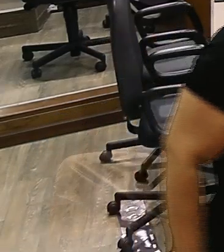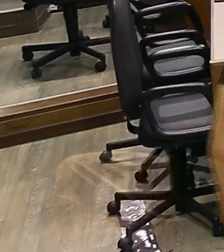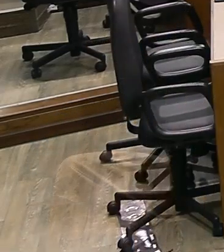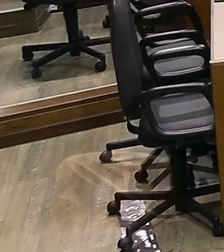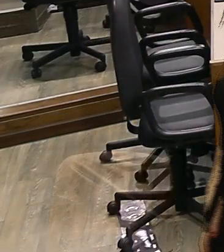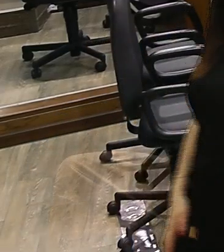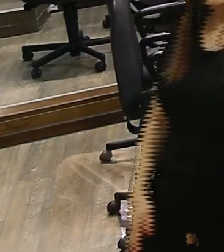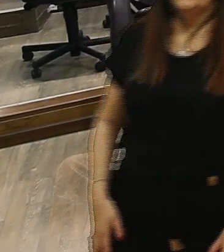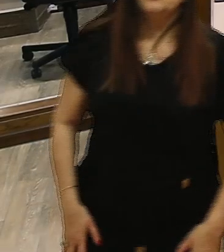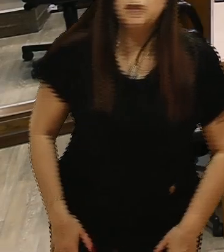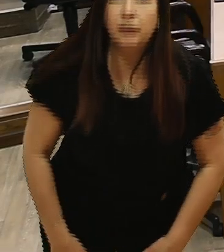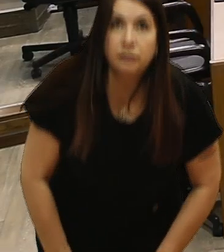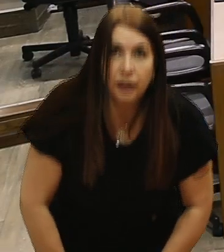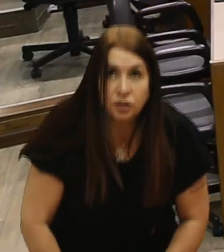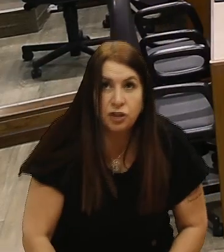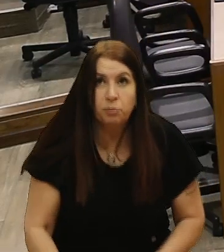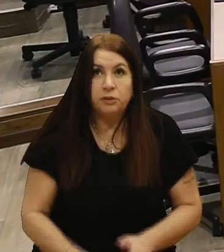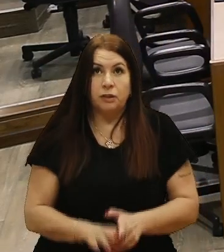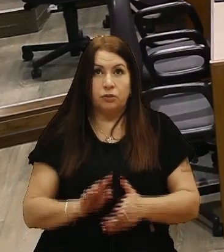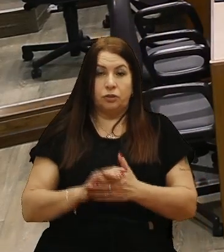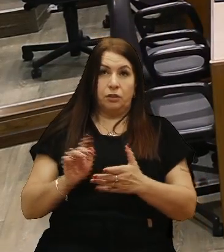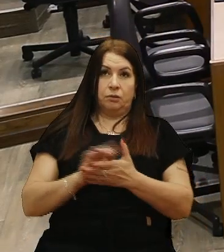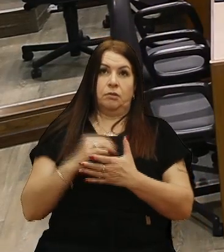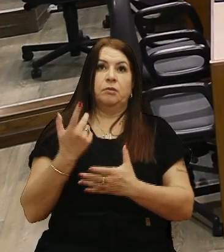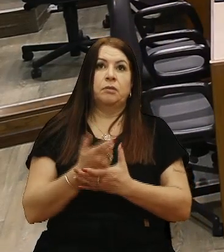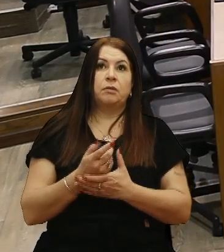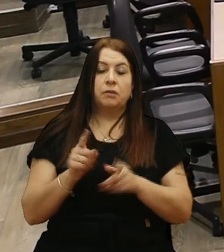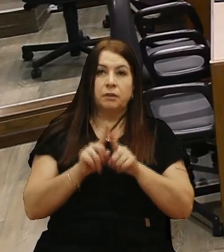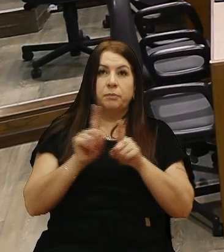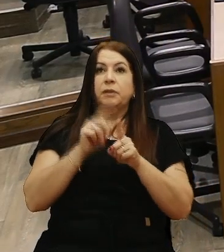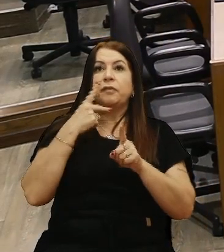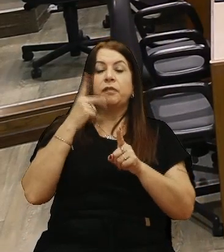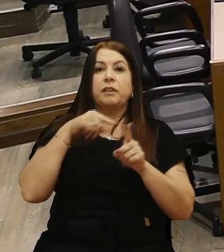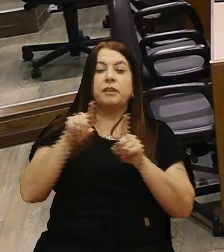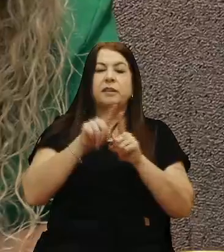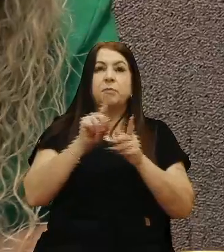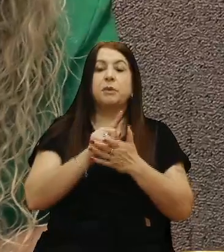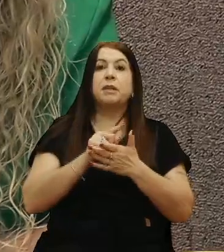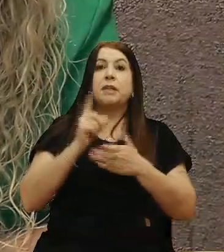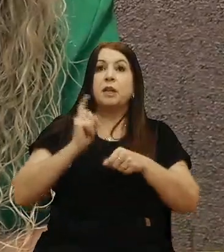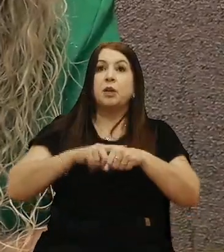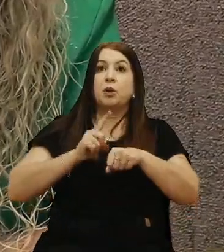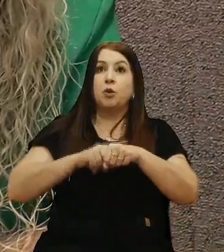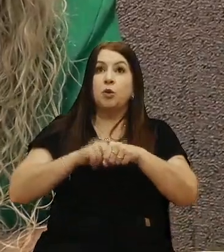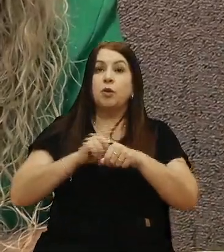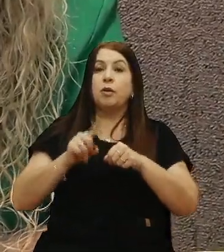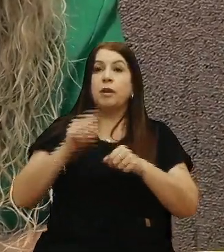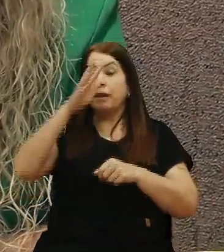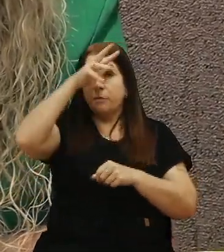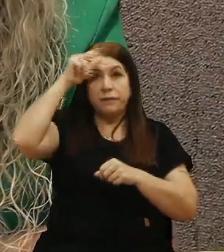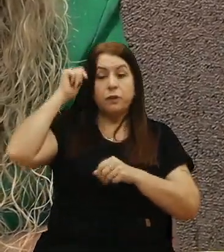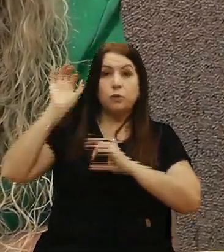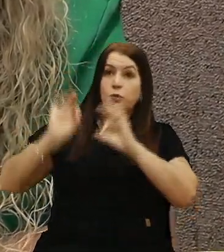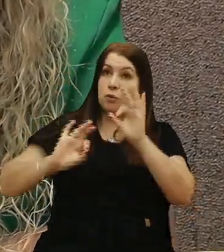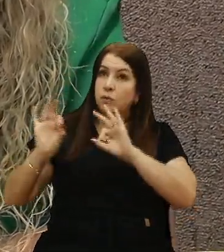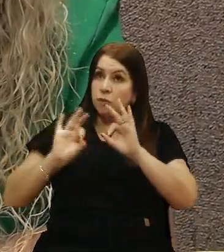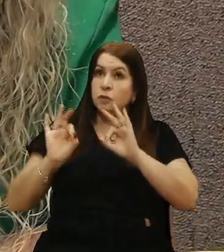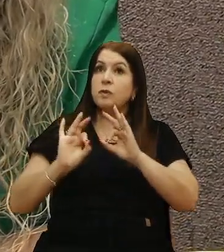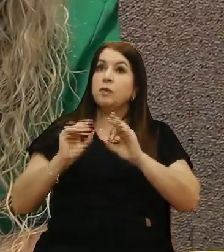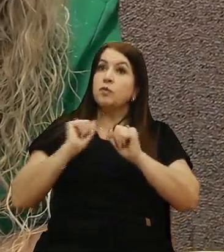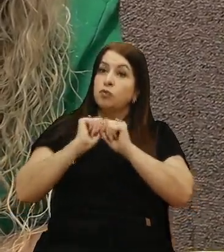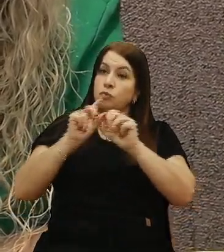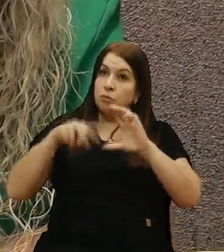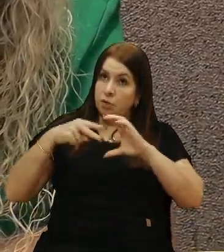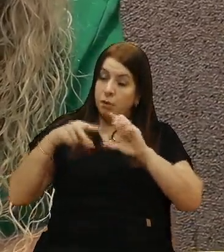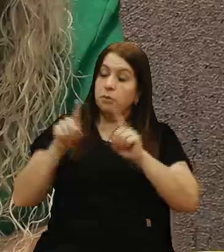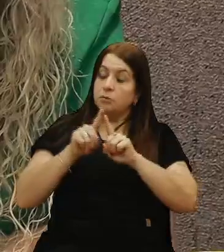vereador Libardi. Eu só queria colaborar, né, com a fala do senhor, dizendo assim que está na hora da prefeitura se organizar junto com a Câmara de